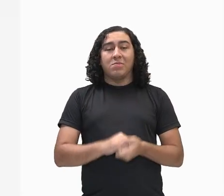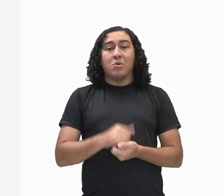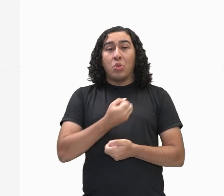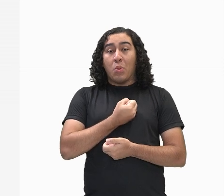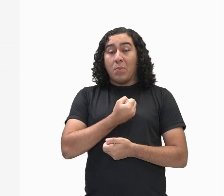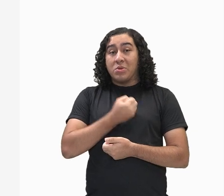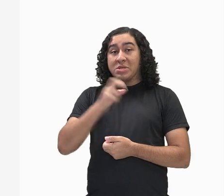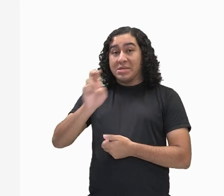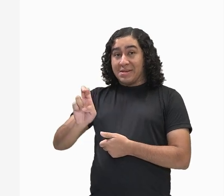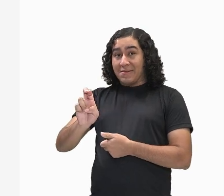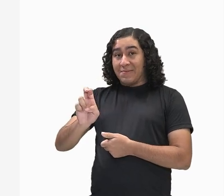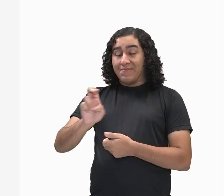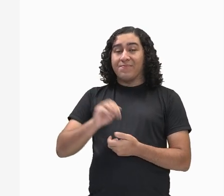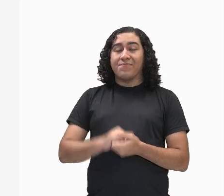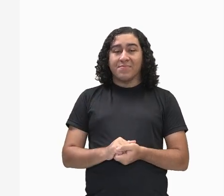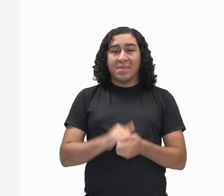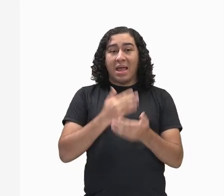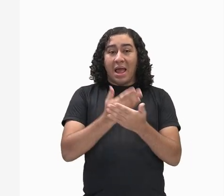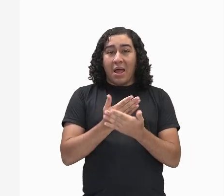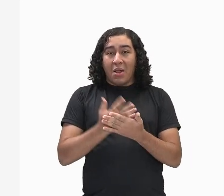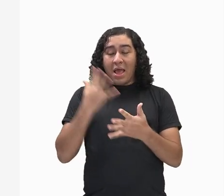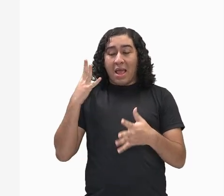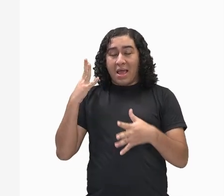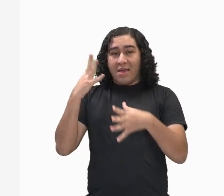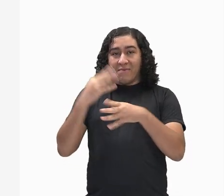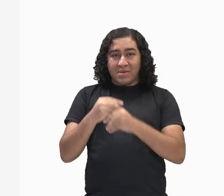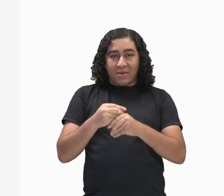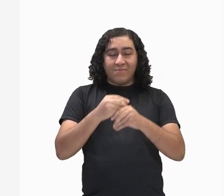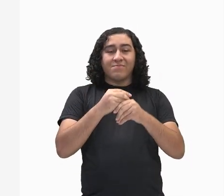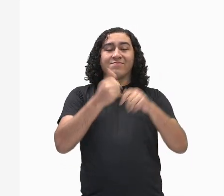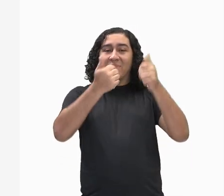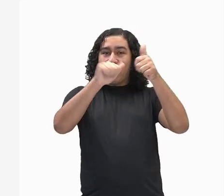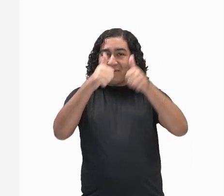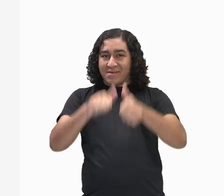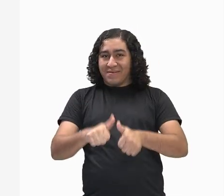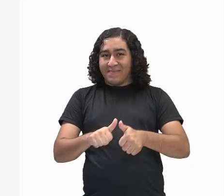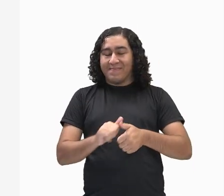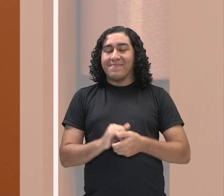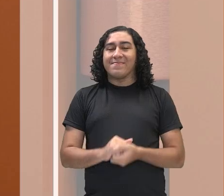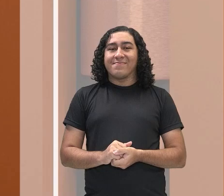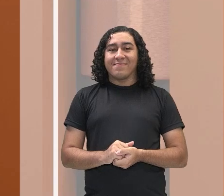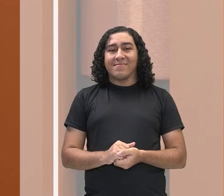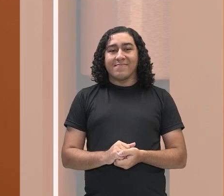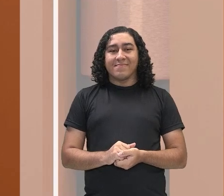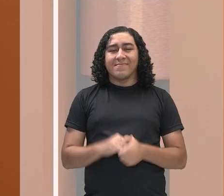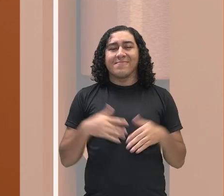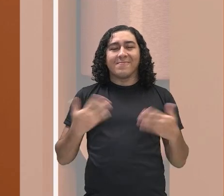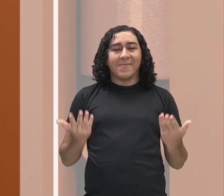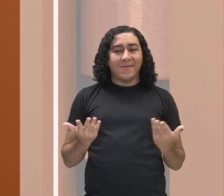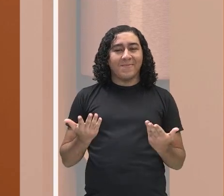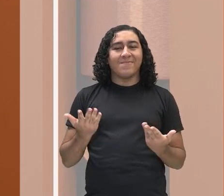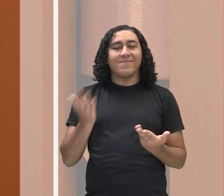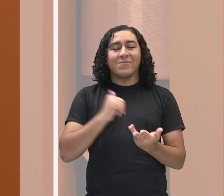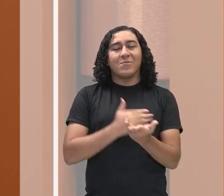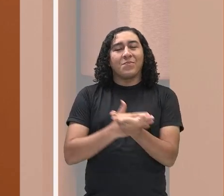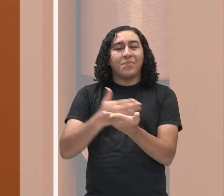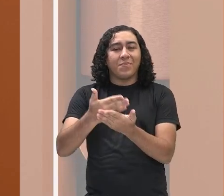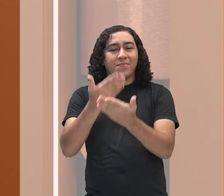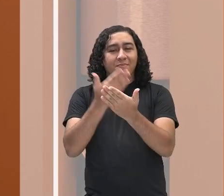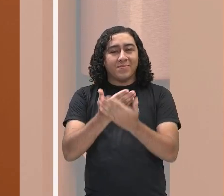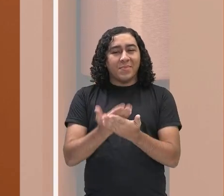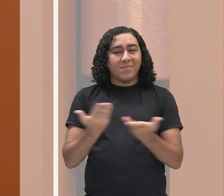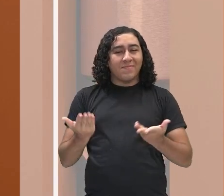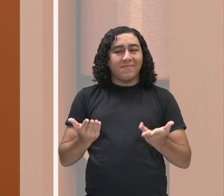número 5, aula de revisão e avaliação. Então, venham comigo